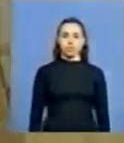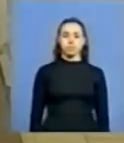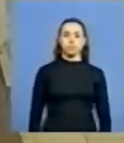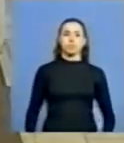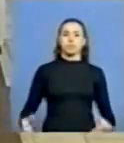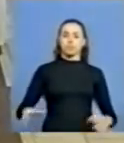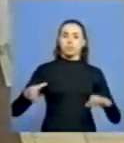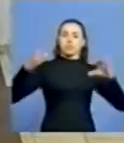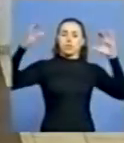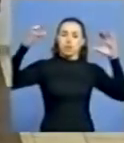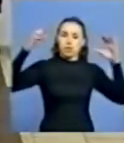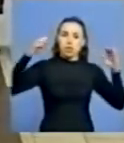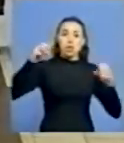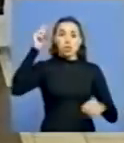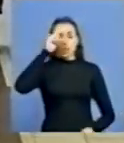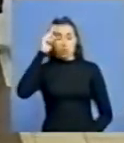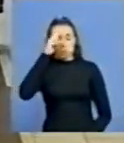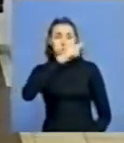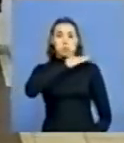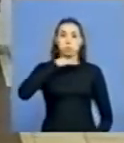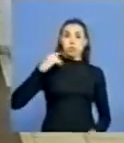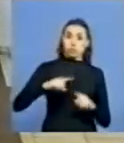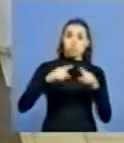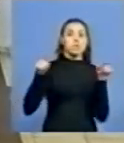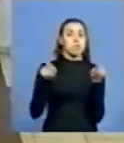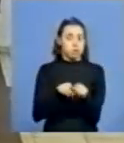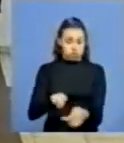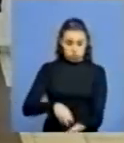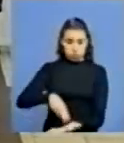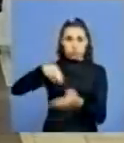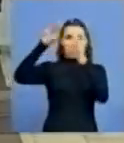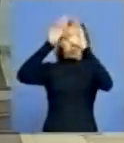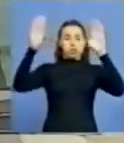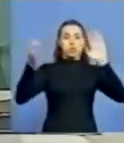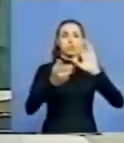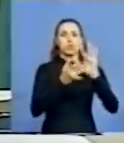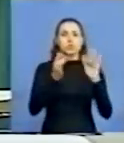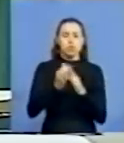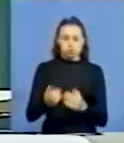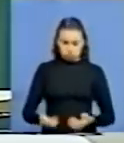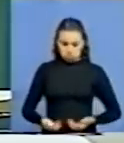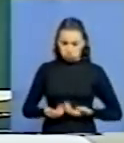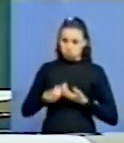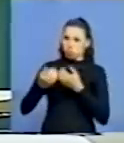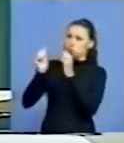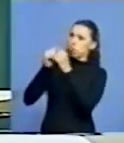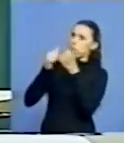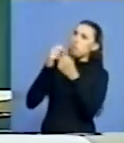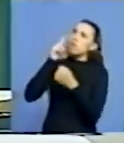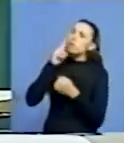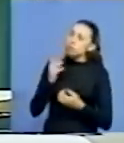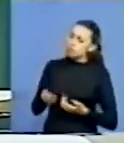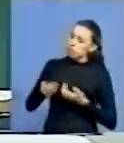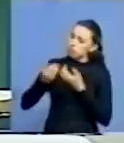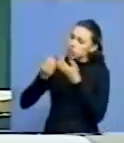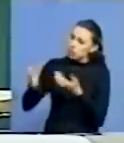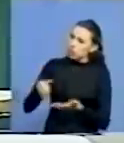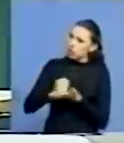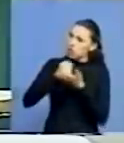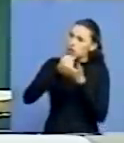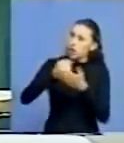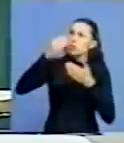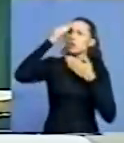Celebrando, pois, a memória da morte e a ressurreição do vosso Filho, nós vos oferecemos, ó Pai, o pão da vida e o cálice da salvação. E